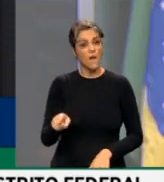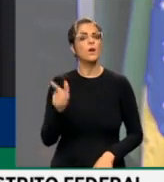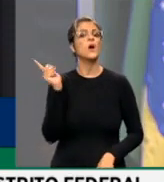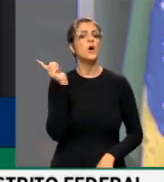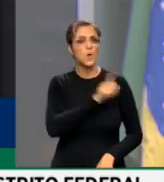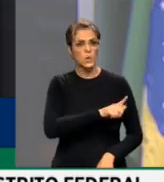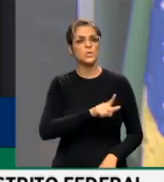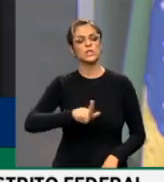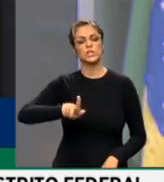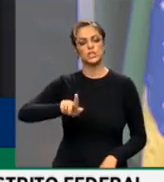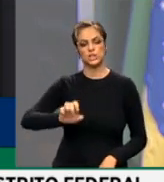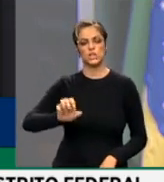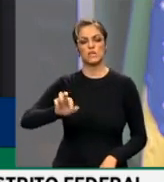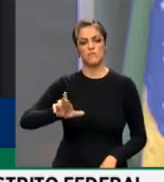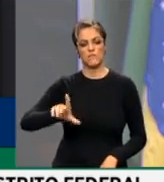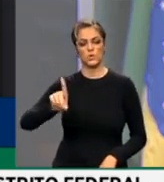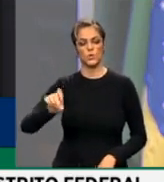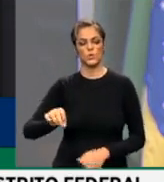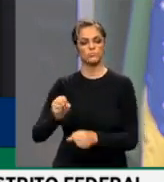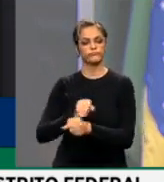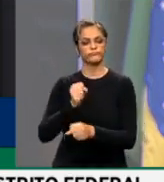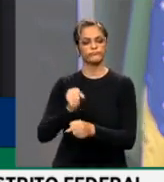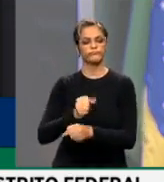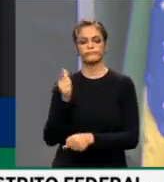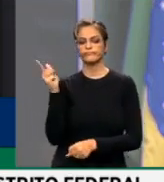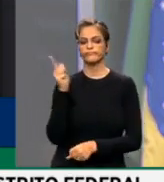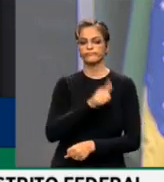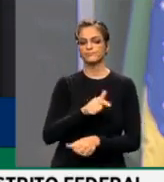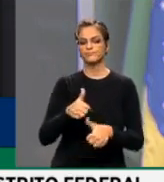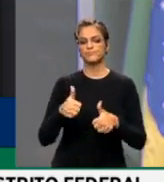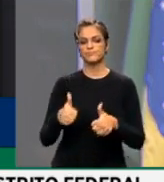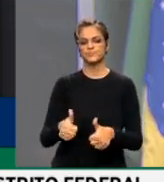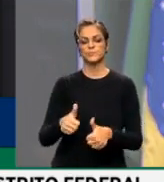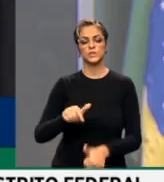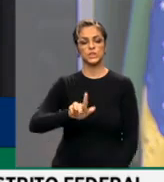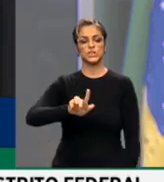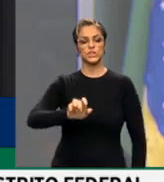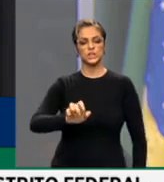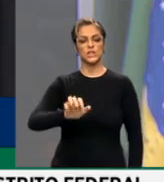obra viária das últimas décadas do Recife. Geraldo Júlio